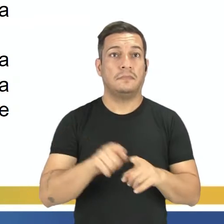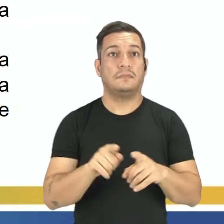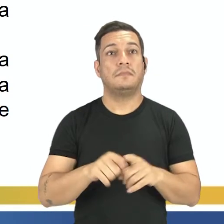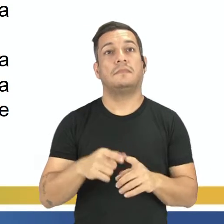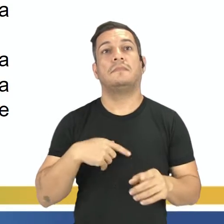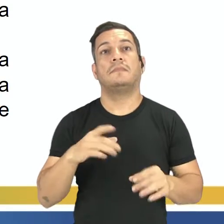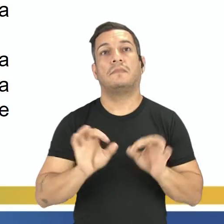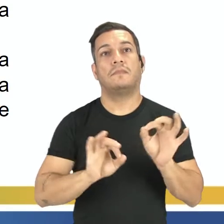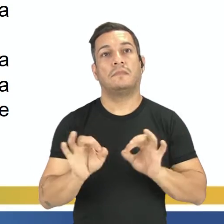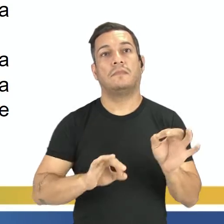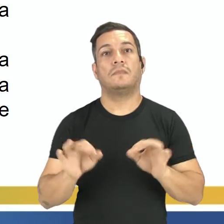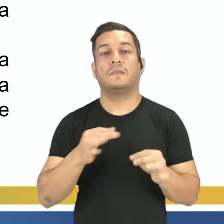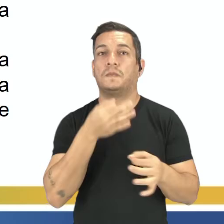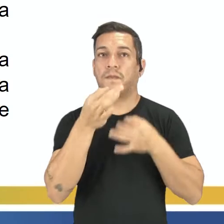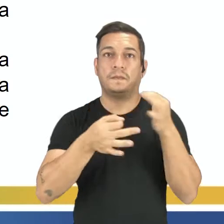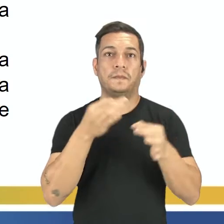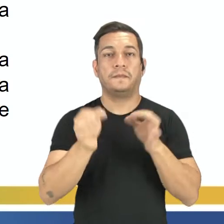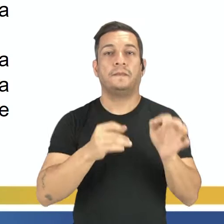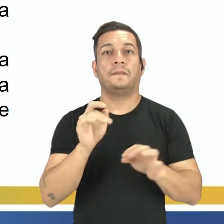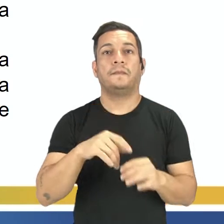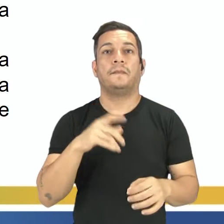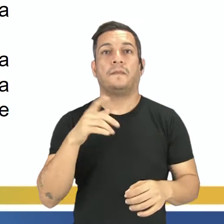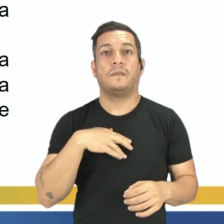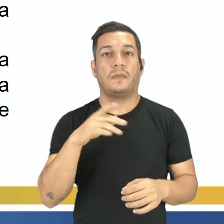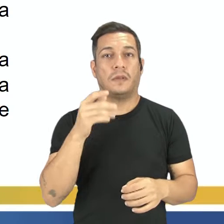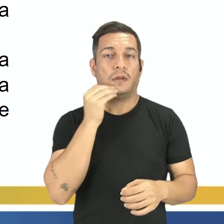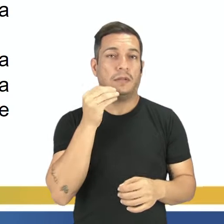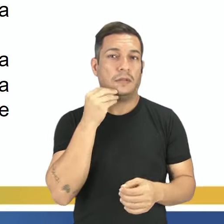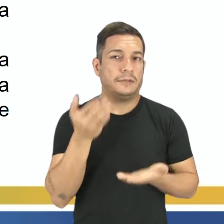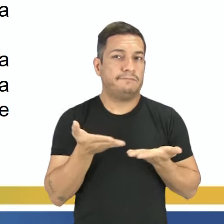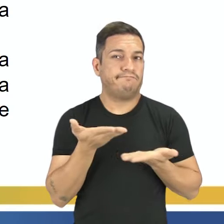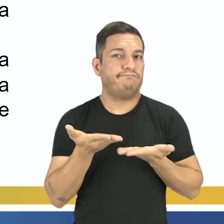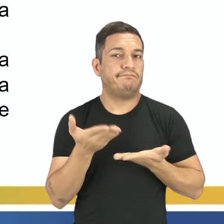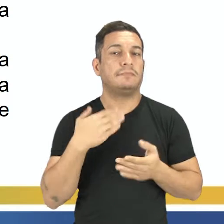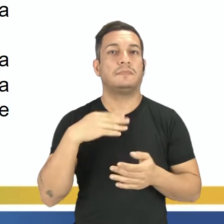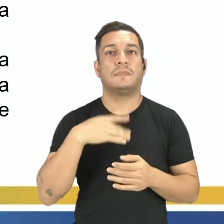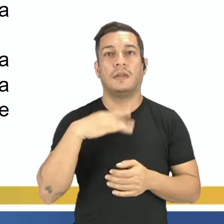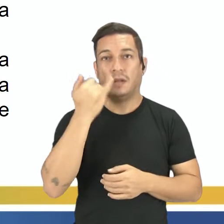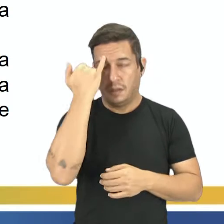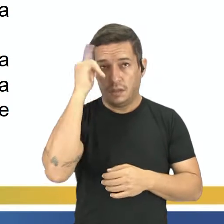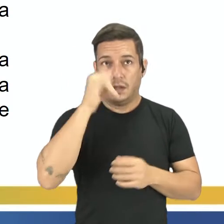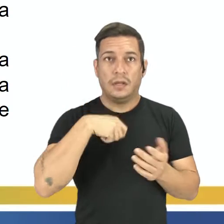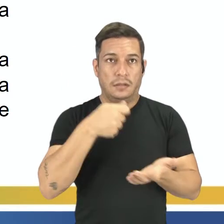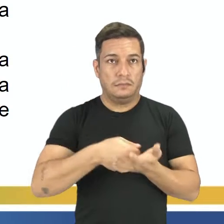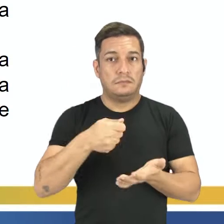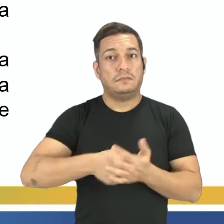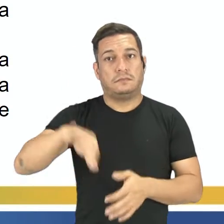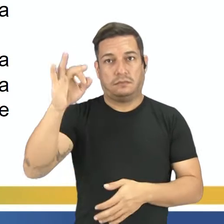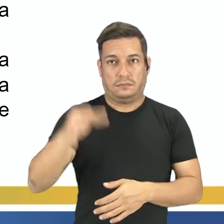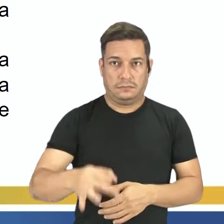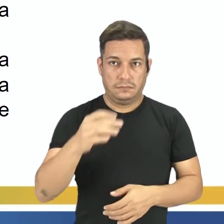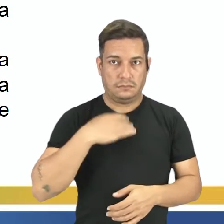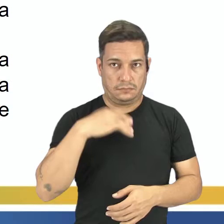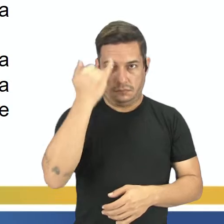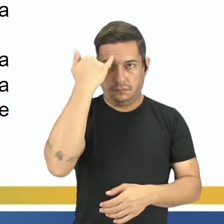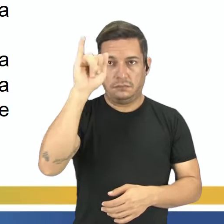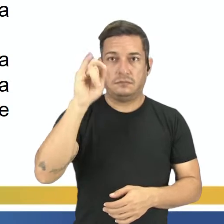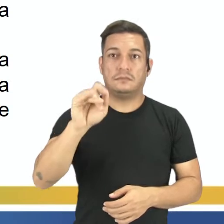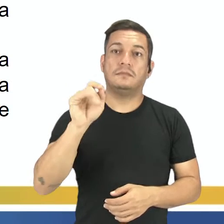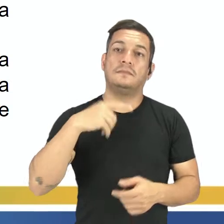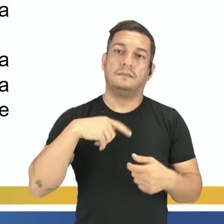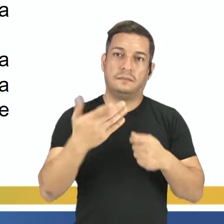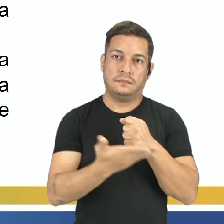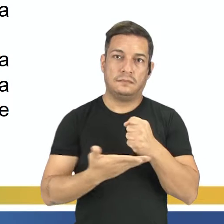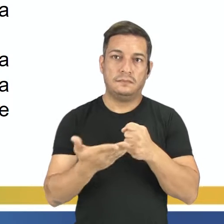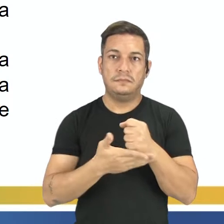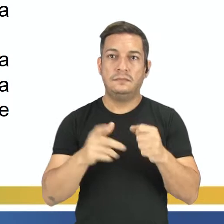com argumentos para influenciar a opinião do leitor, tentando convencê-lo de que a ideia defendida está correta. Então, a sua ideia, você deve ali